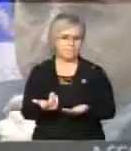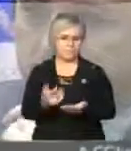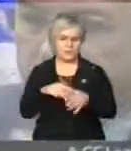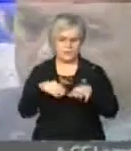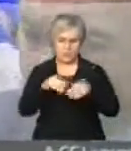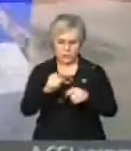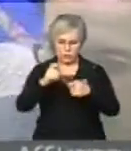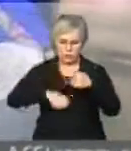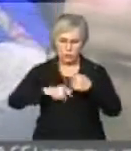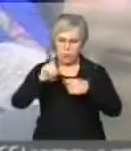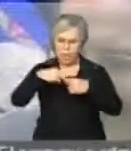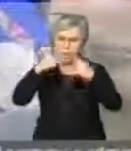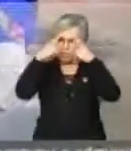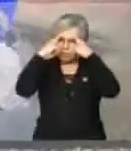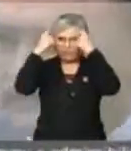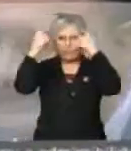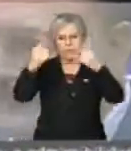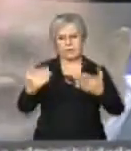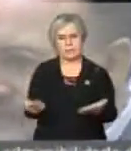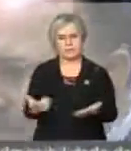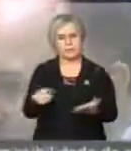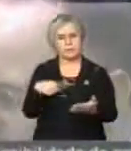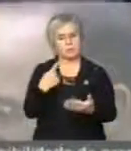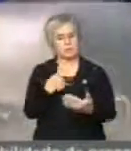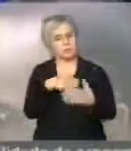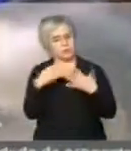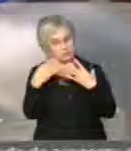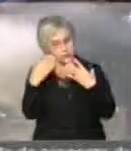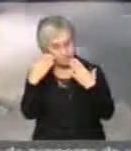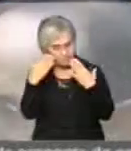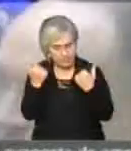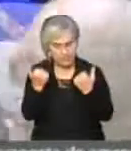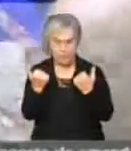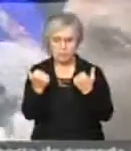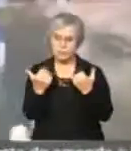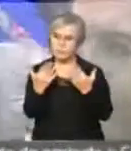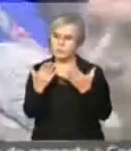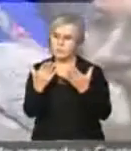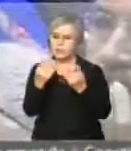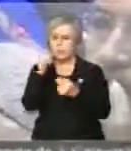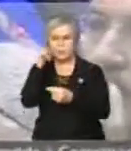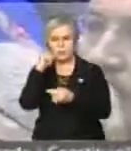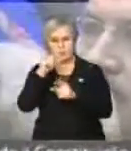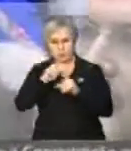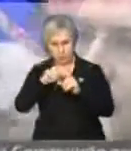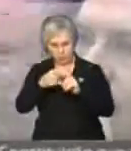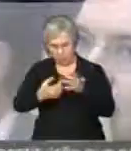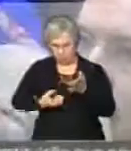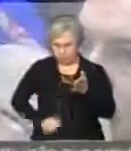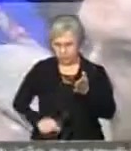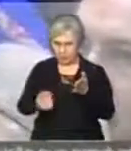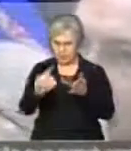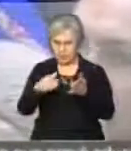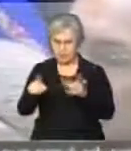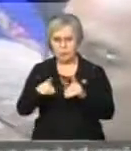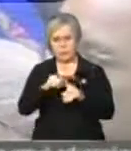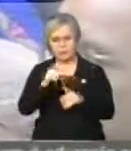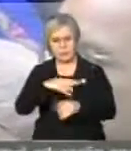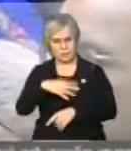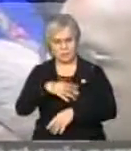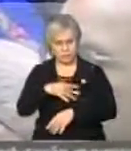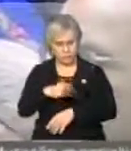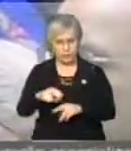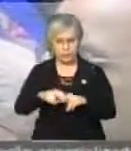uma violência. E nós sabemos, mesmo aquela que não aborta, que tem um filho resultante do estupro,